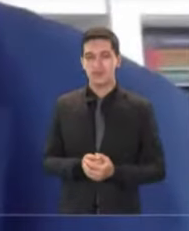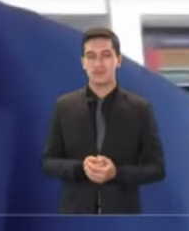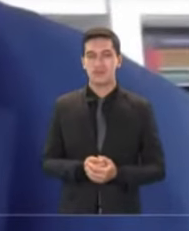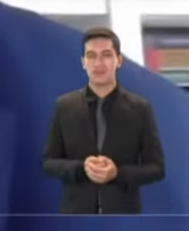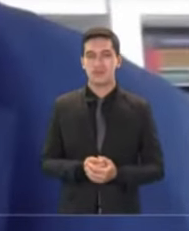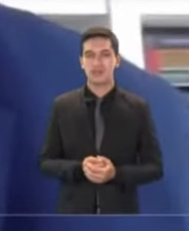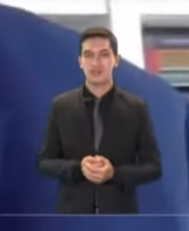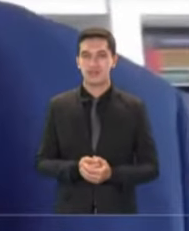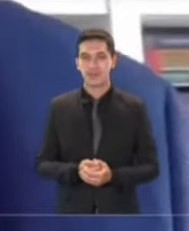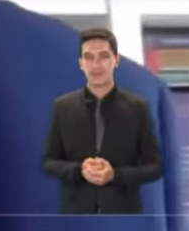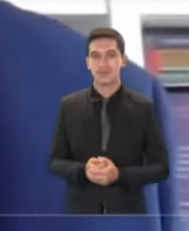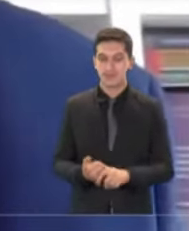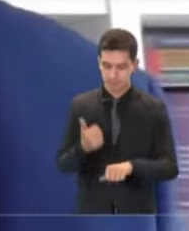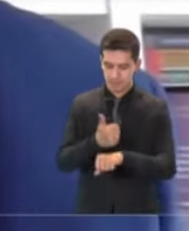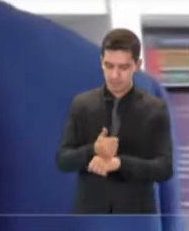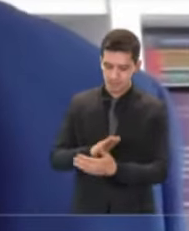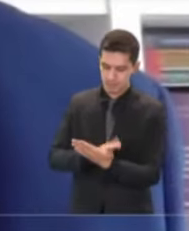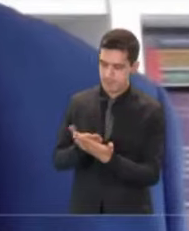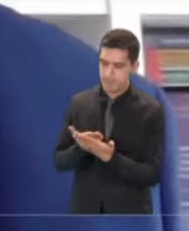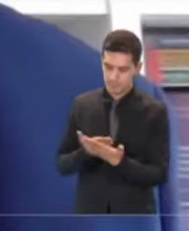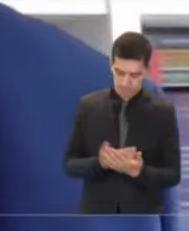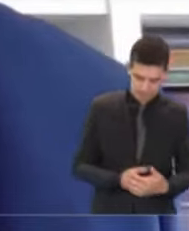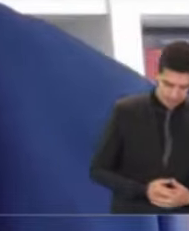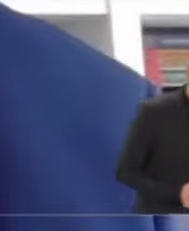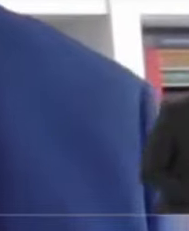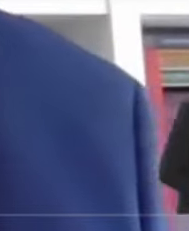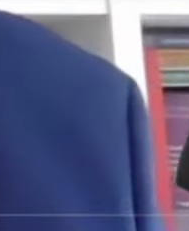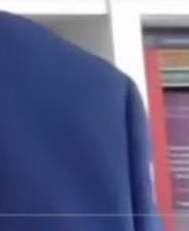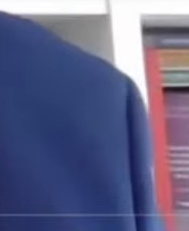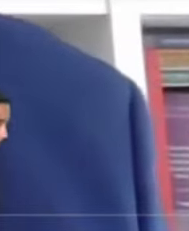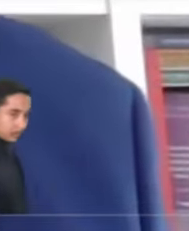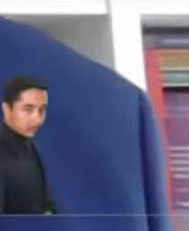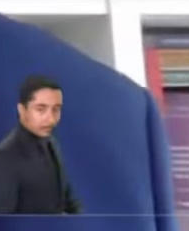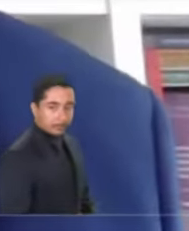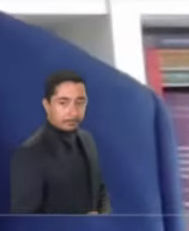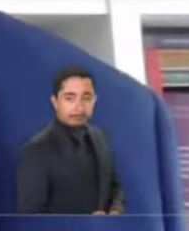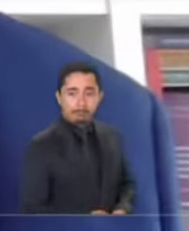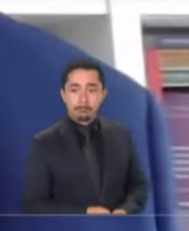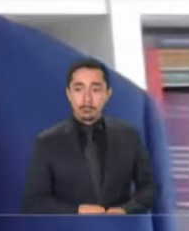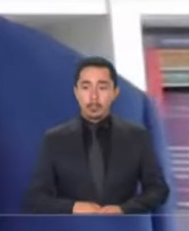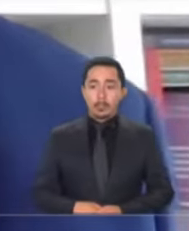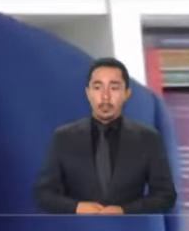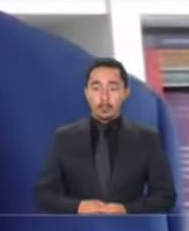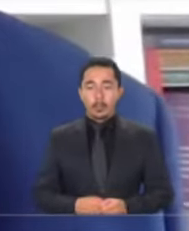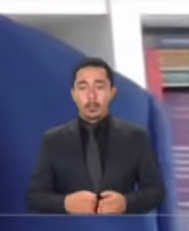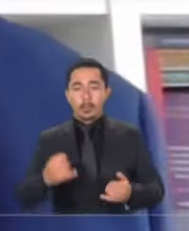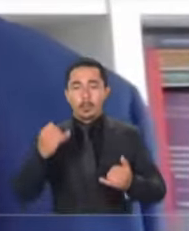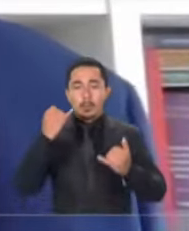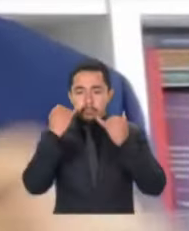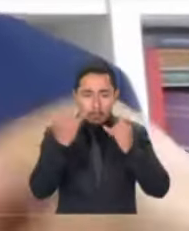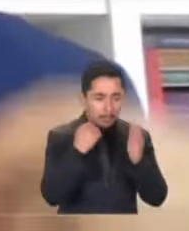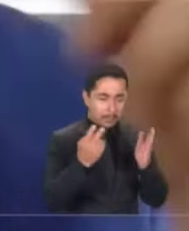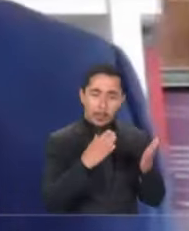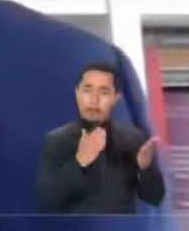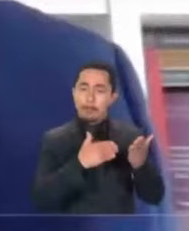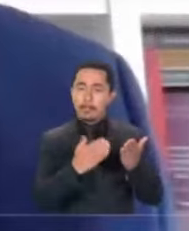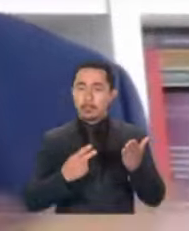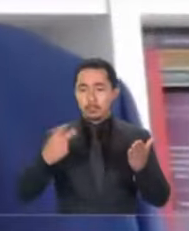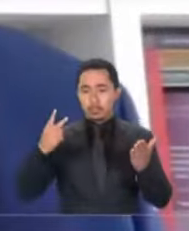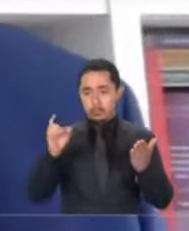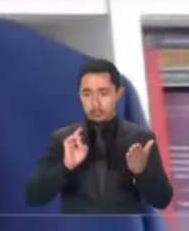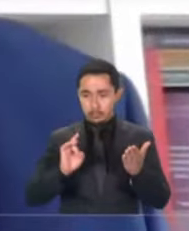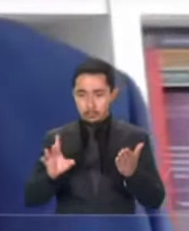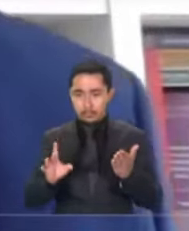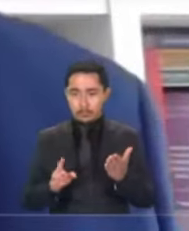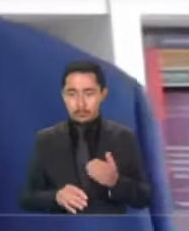É que não houve desvirtuamento, porque a informação só veio na segunda página, é a quarta menção a Fernando Haddad, muito antes